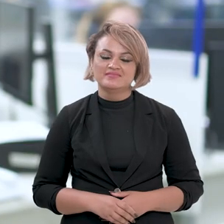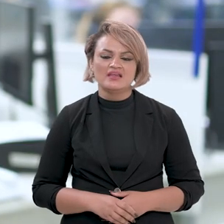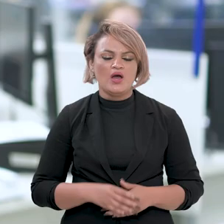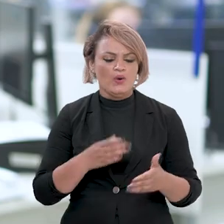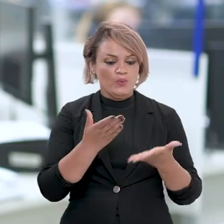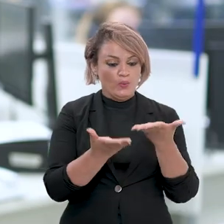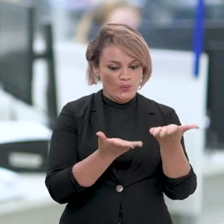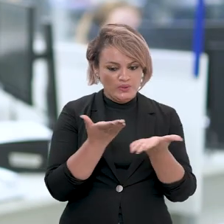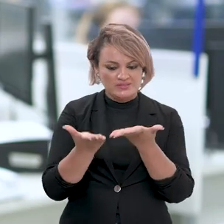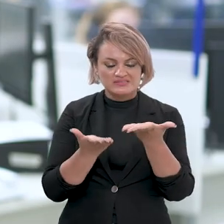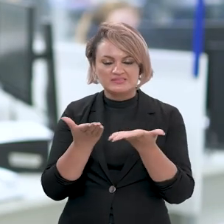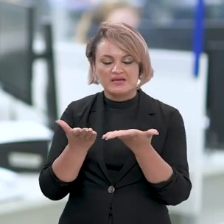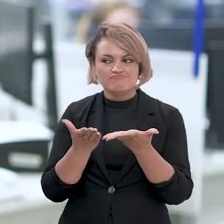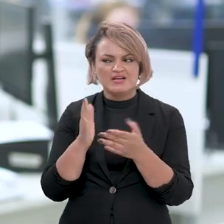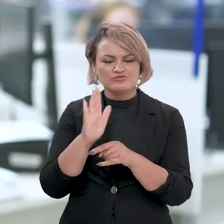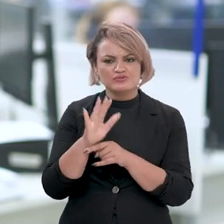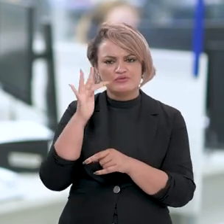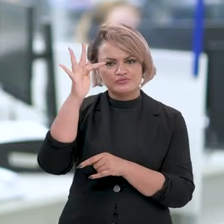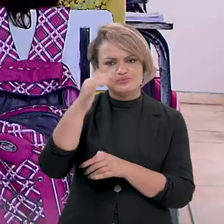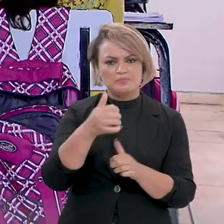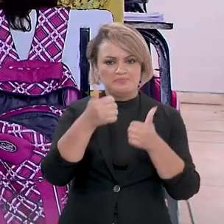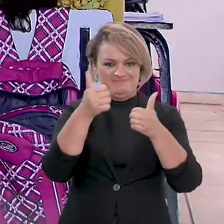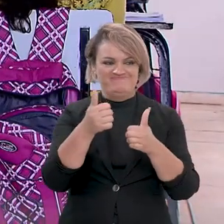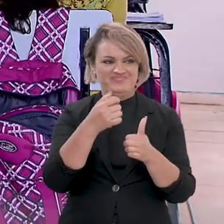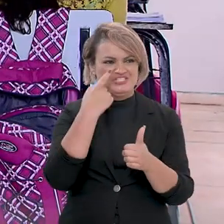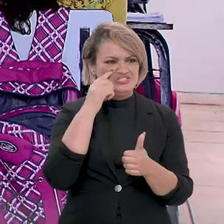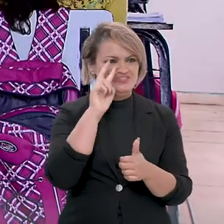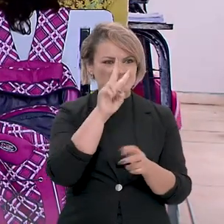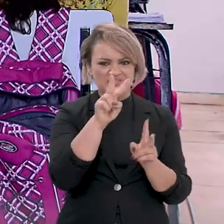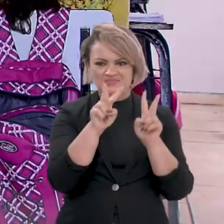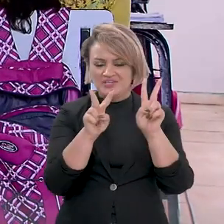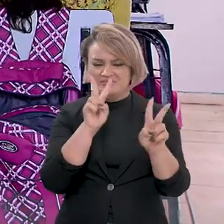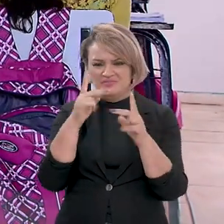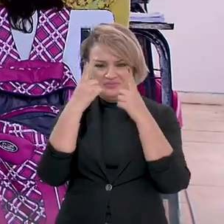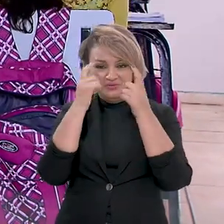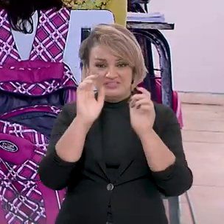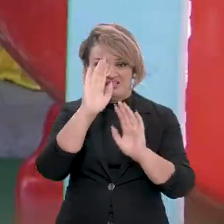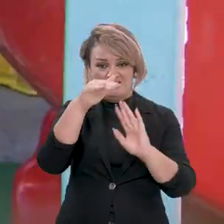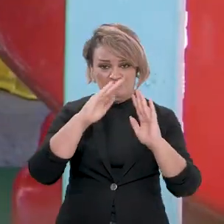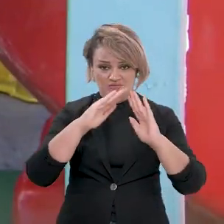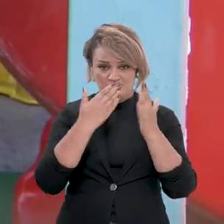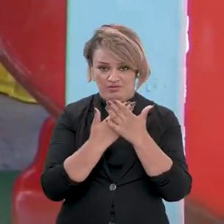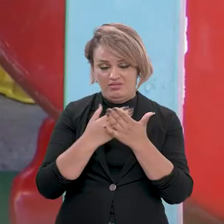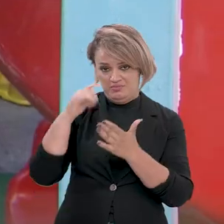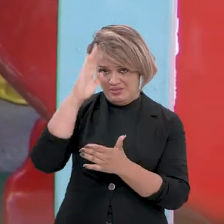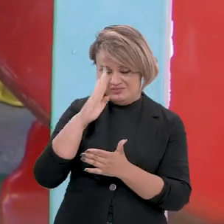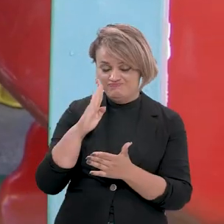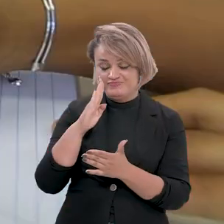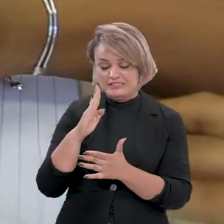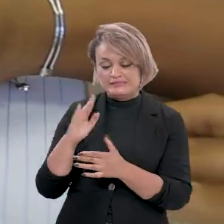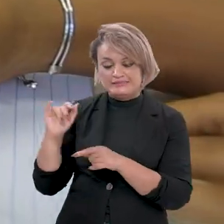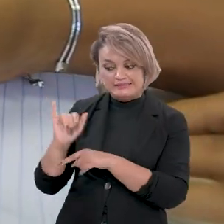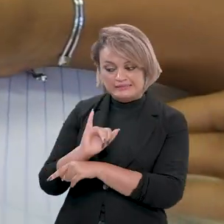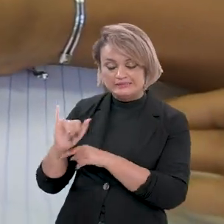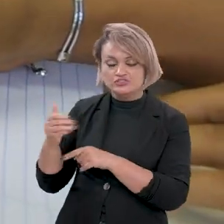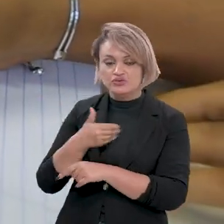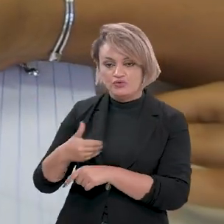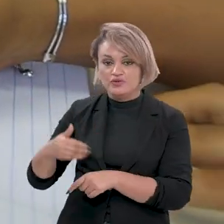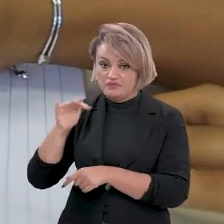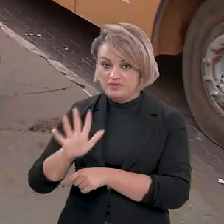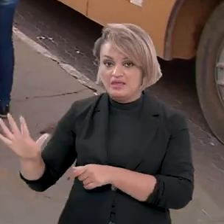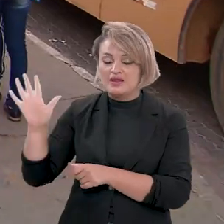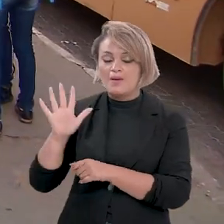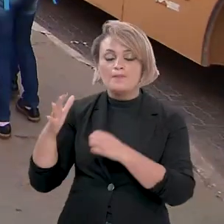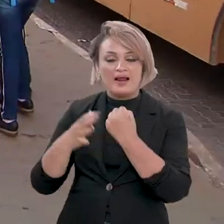Olá! Cuidar agora para ter um futuro. Diante dos casos de violência em escolas no Brasil, o governo federal